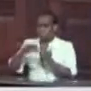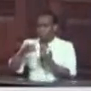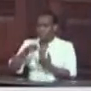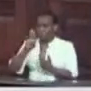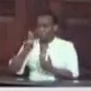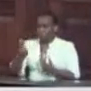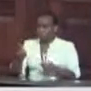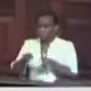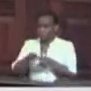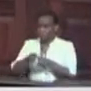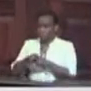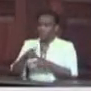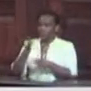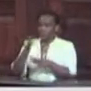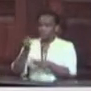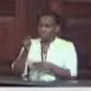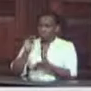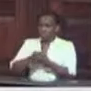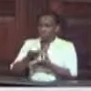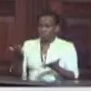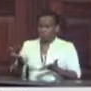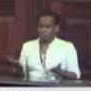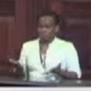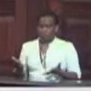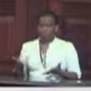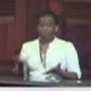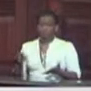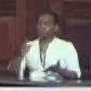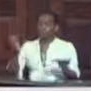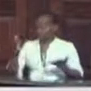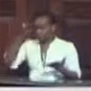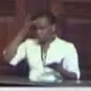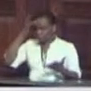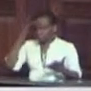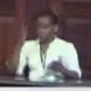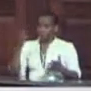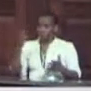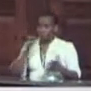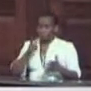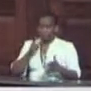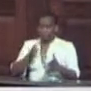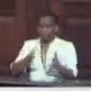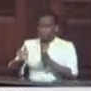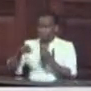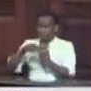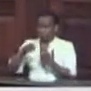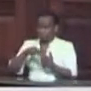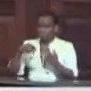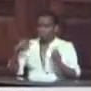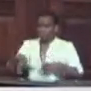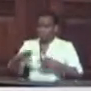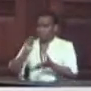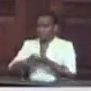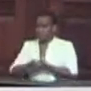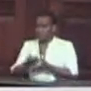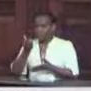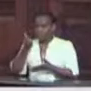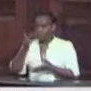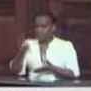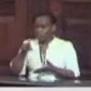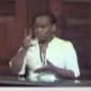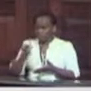e da tarifa é cobrada hoje hoje as pessoas para acessarem o bilhete único pagam de tarifas e